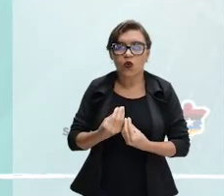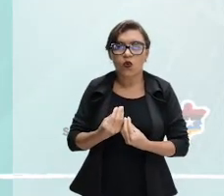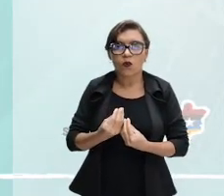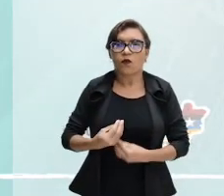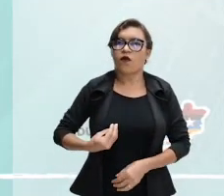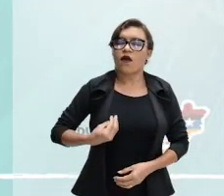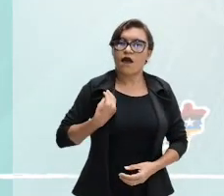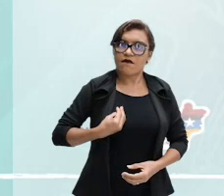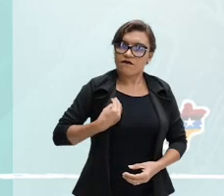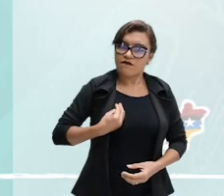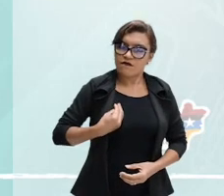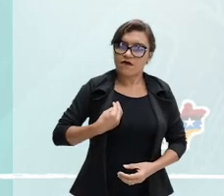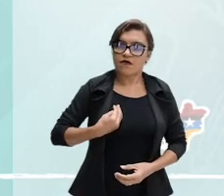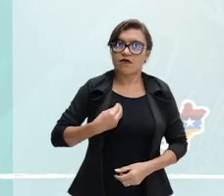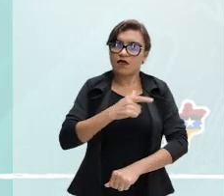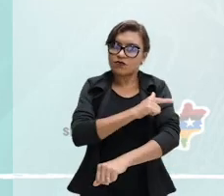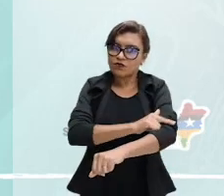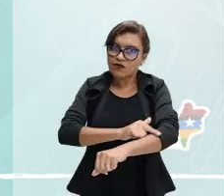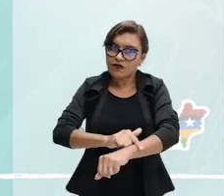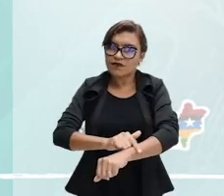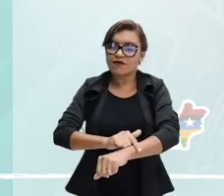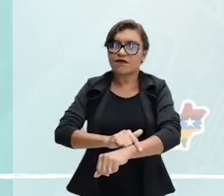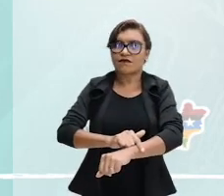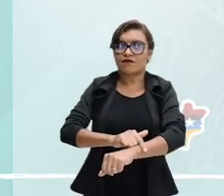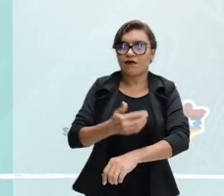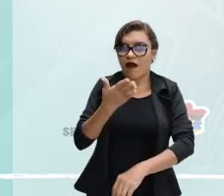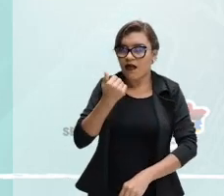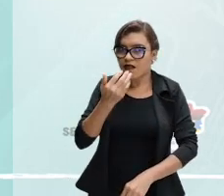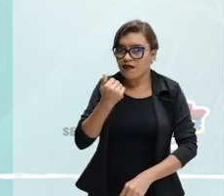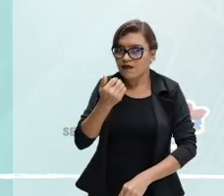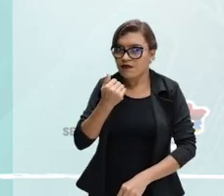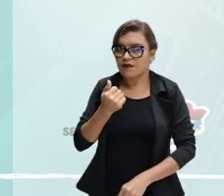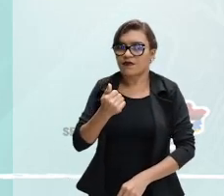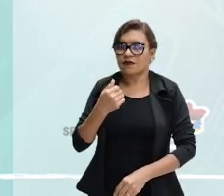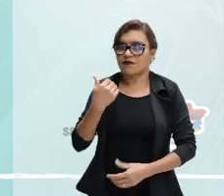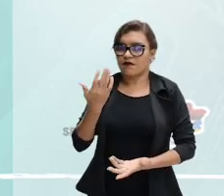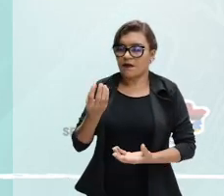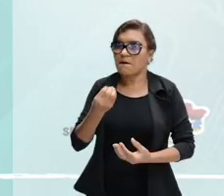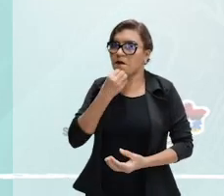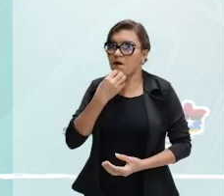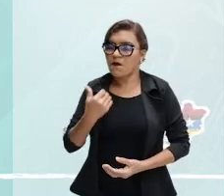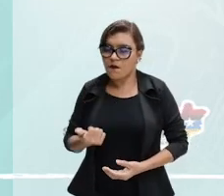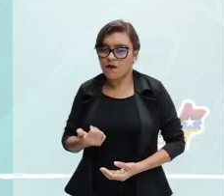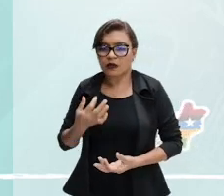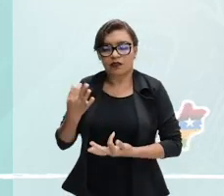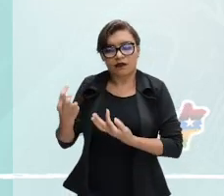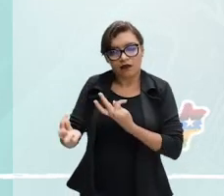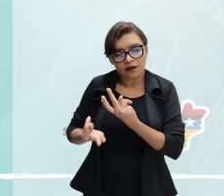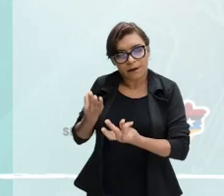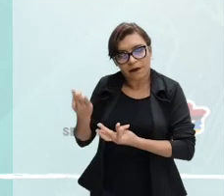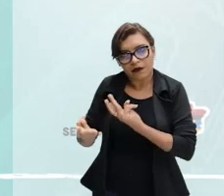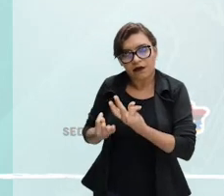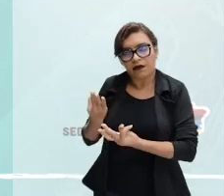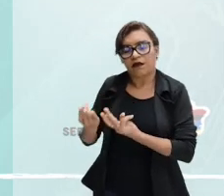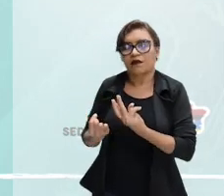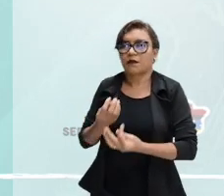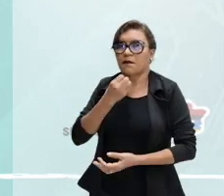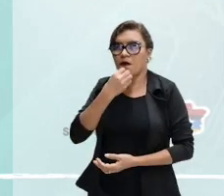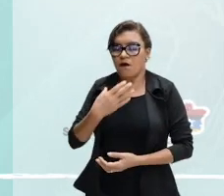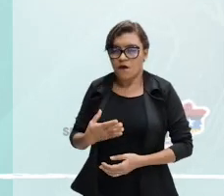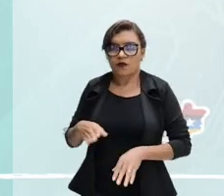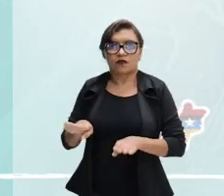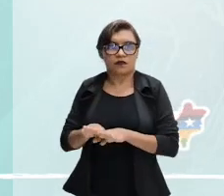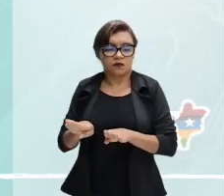a reeducação alimentar e a atividade física é a base no tratamento clínico da obesidade. Sem ela,